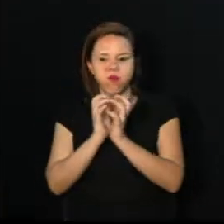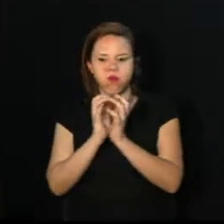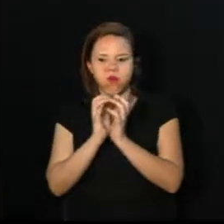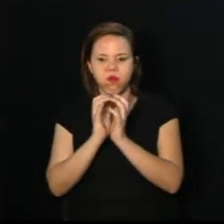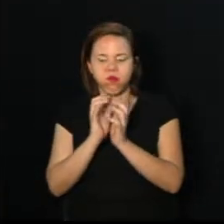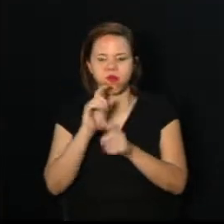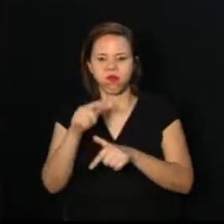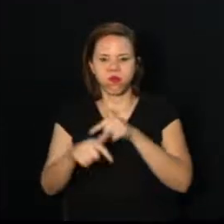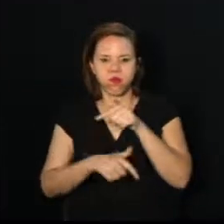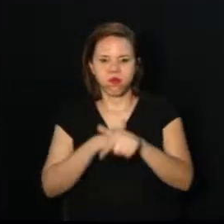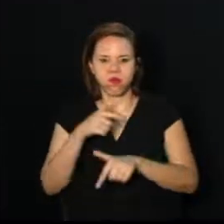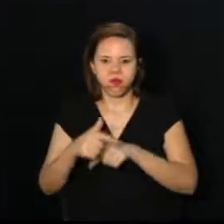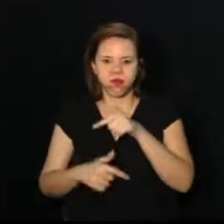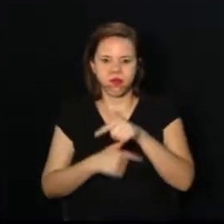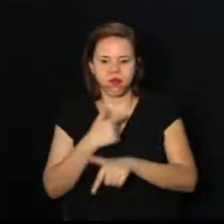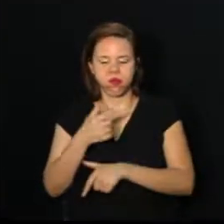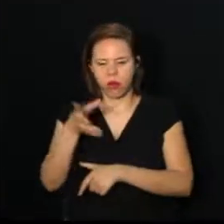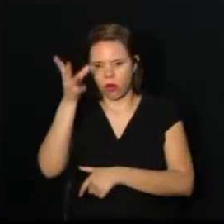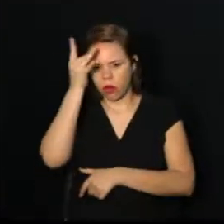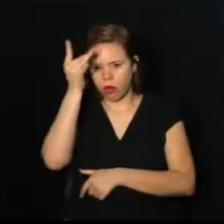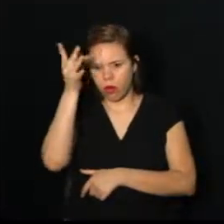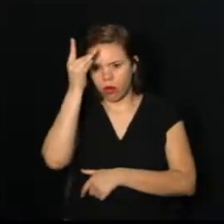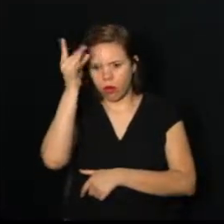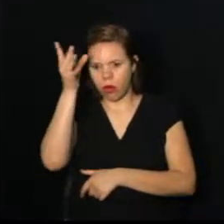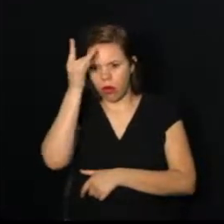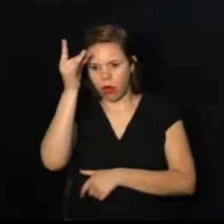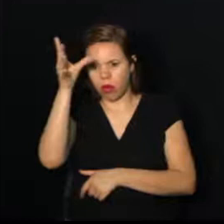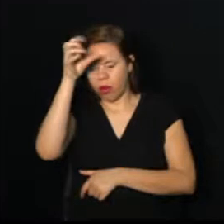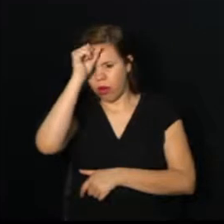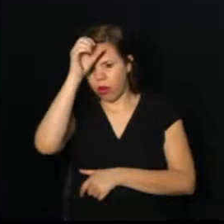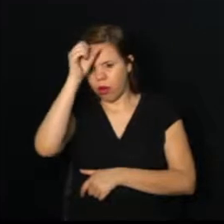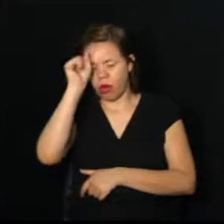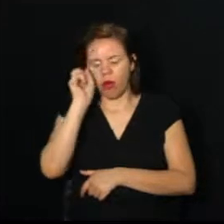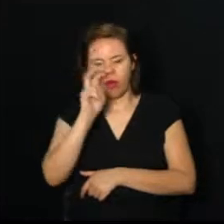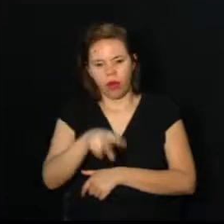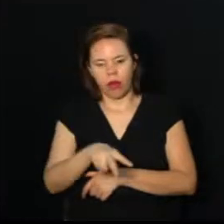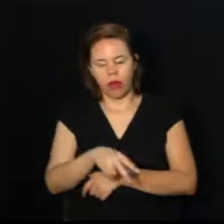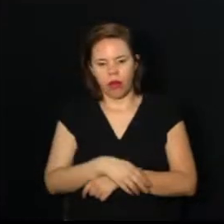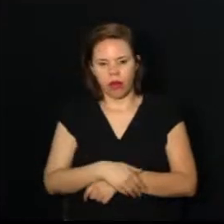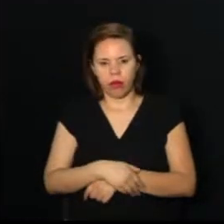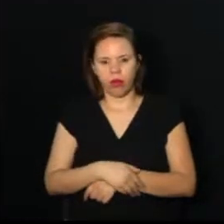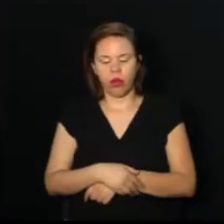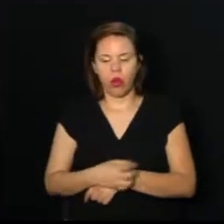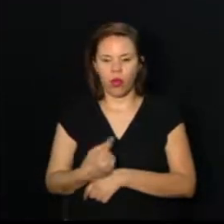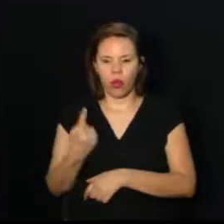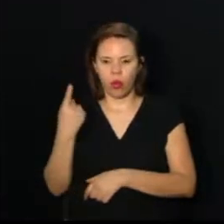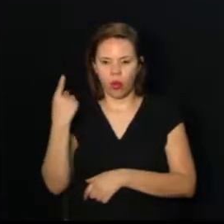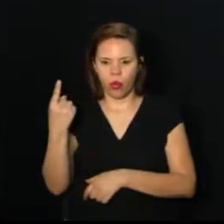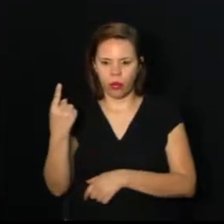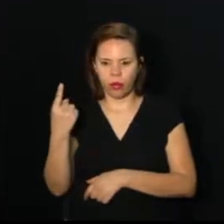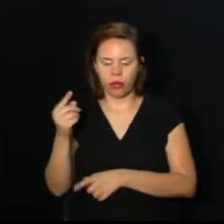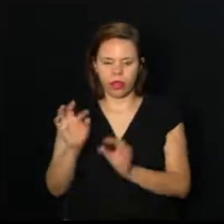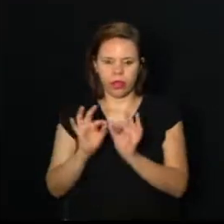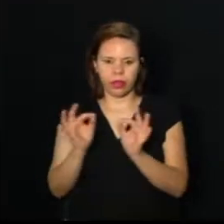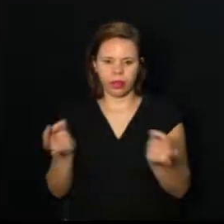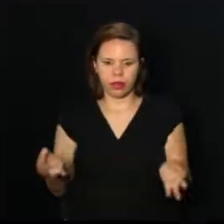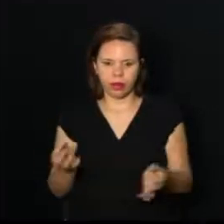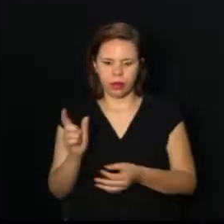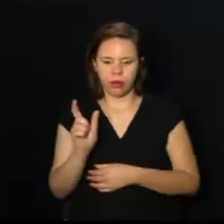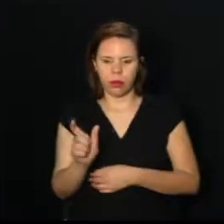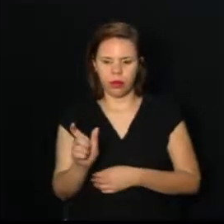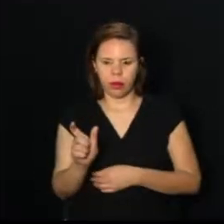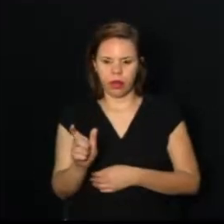trabalha para aprender. E para vocês verem uma simples